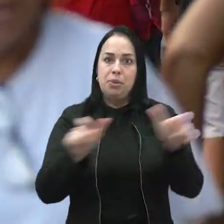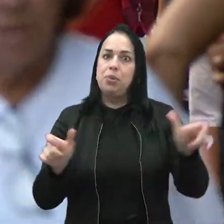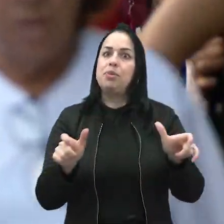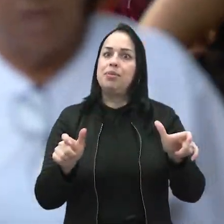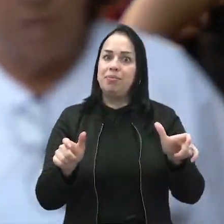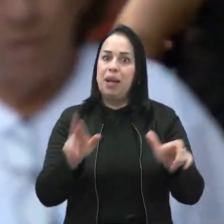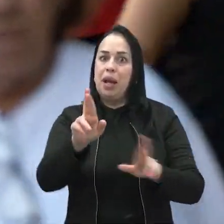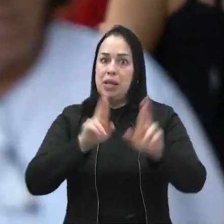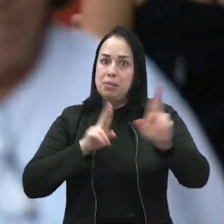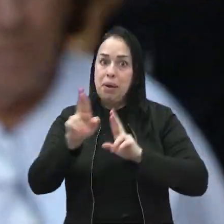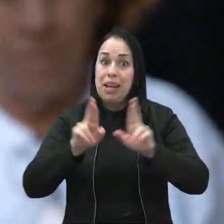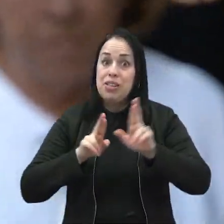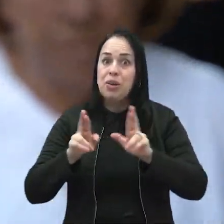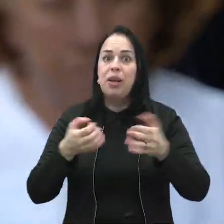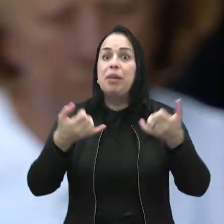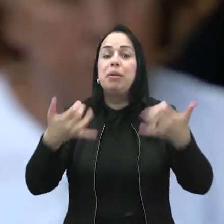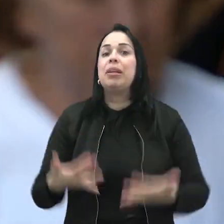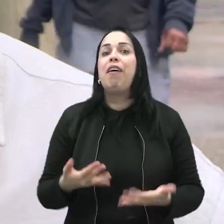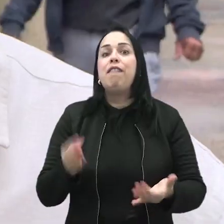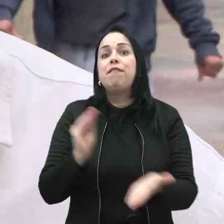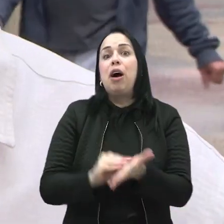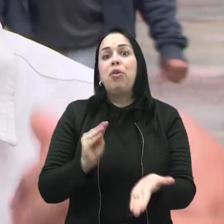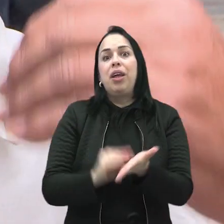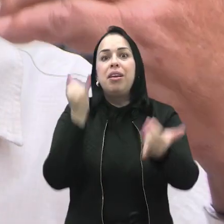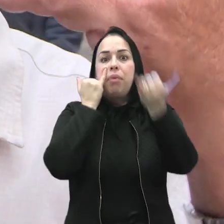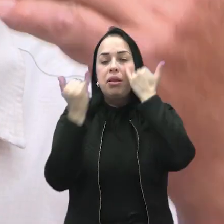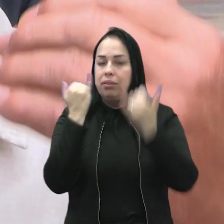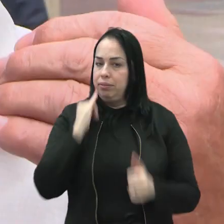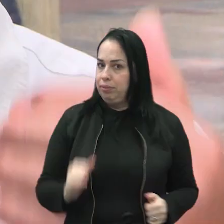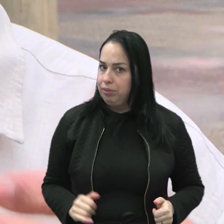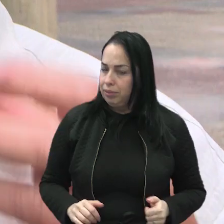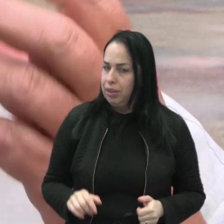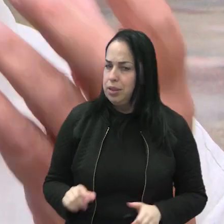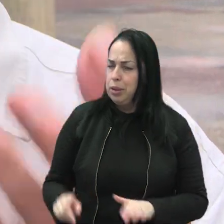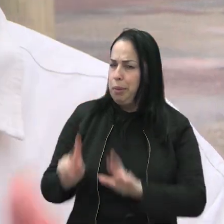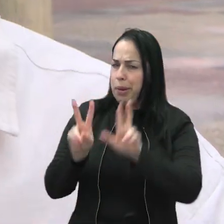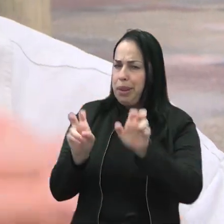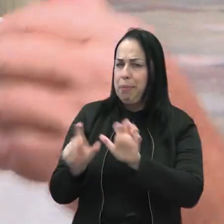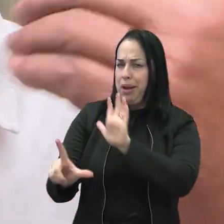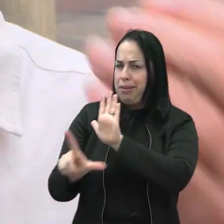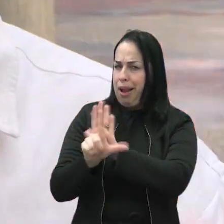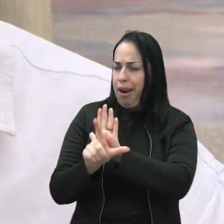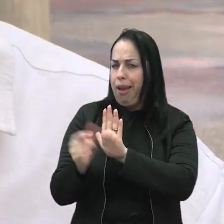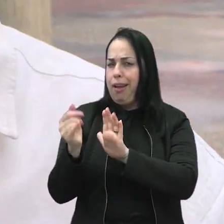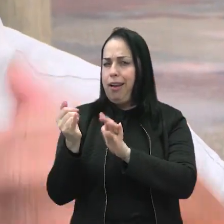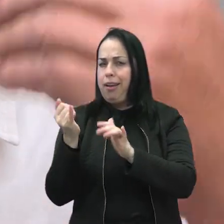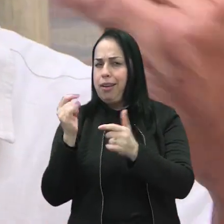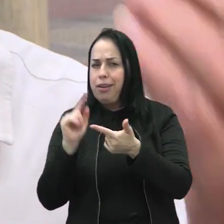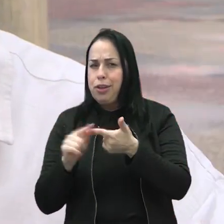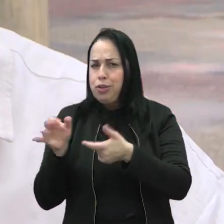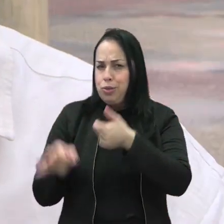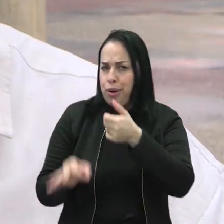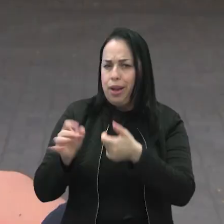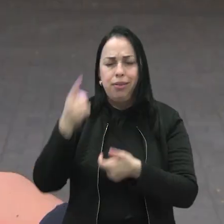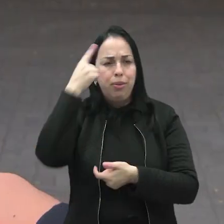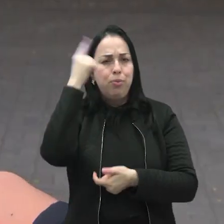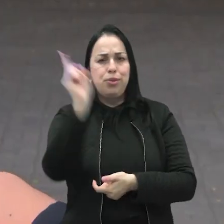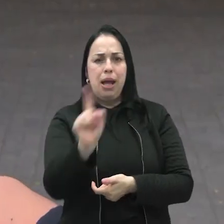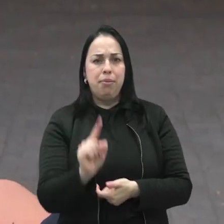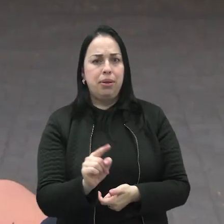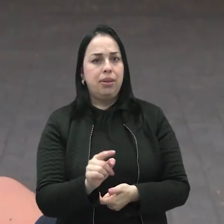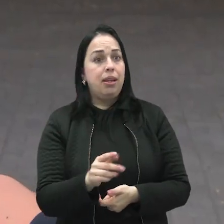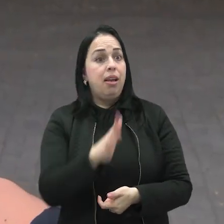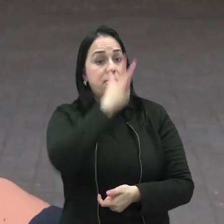próprias pessoas: desinformação. As pessoas não se informam muito sobre leis, sobre questões políticas, jurídicas.